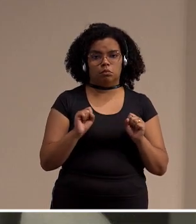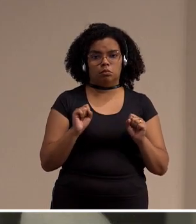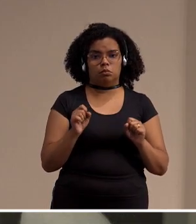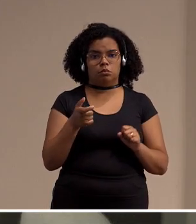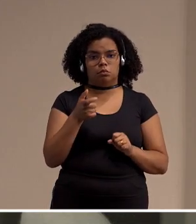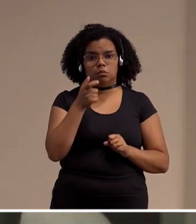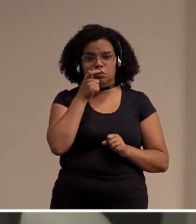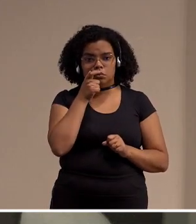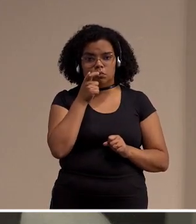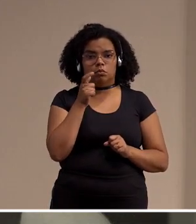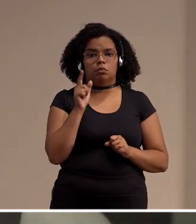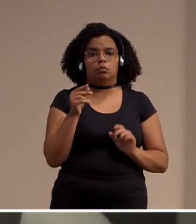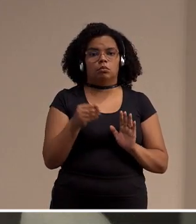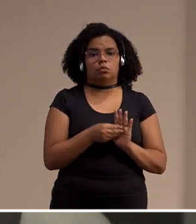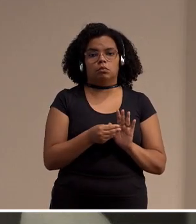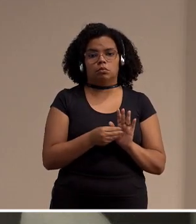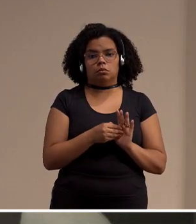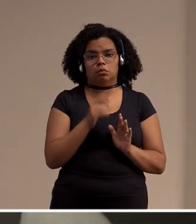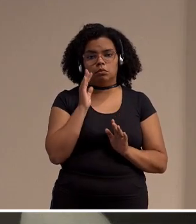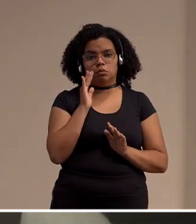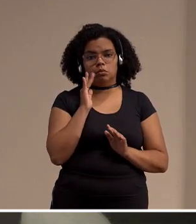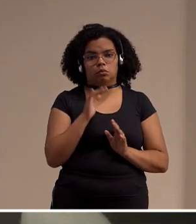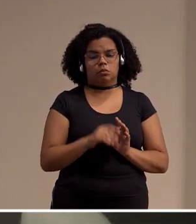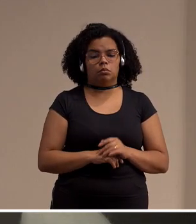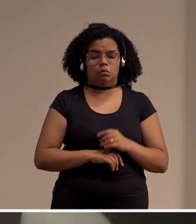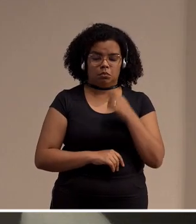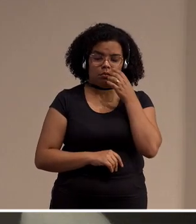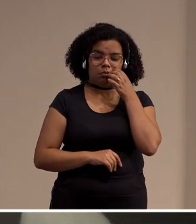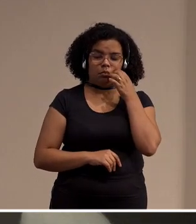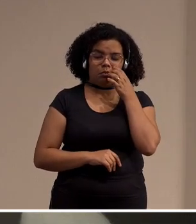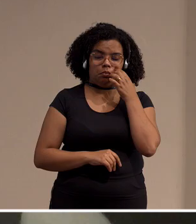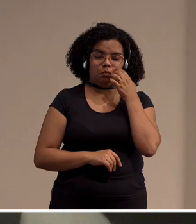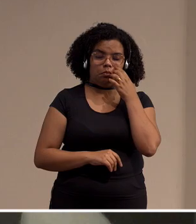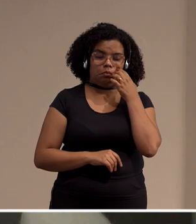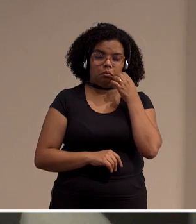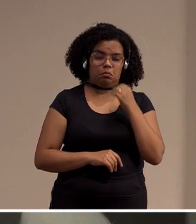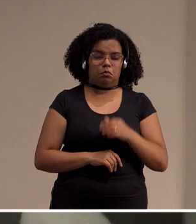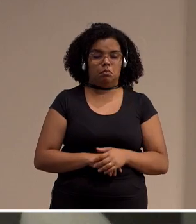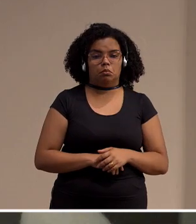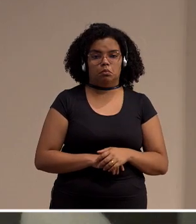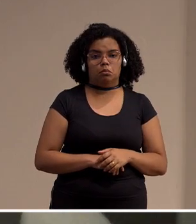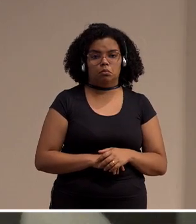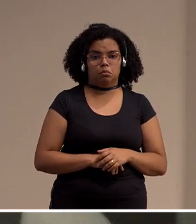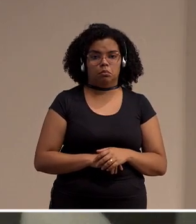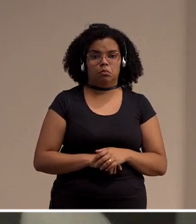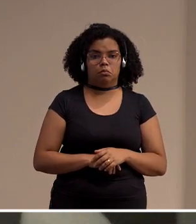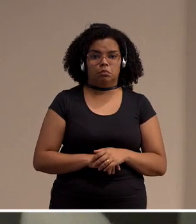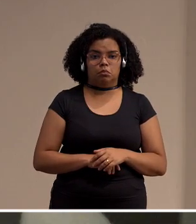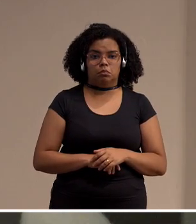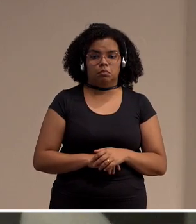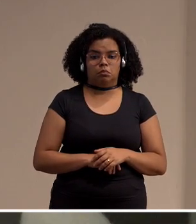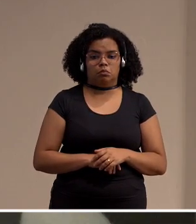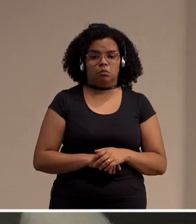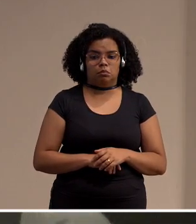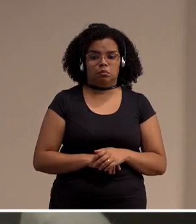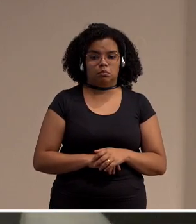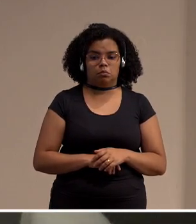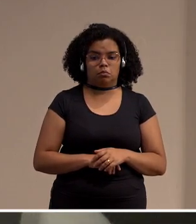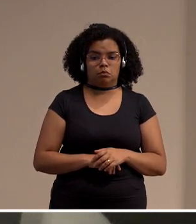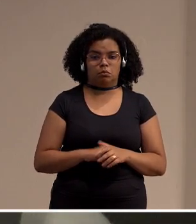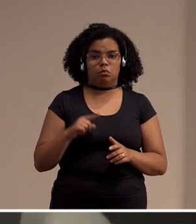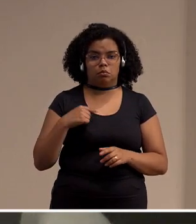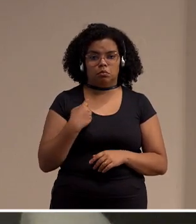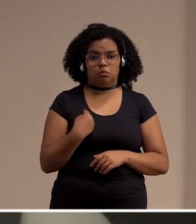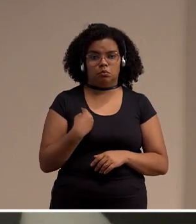mundo atual é justamente a falta de imaginação. A falta de imaginação particularmente, nós vivemos